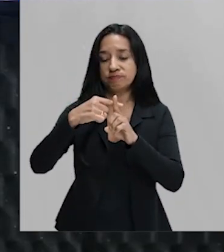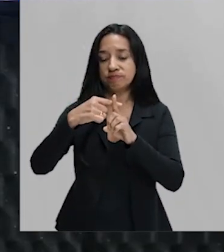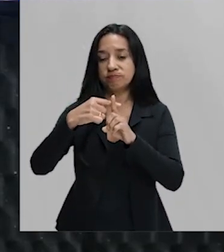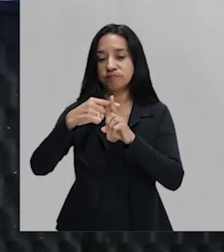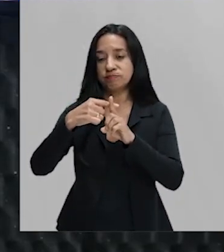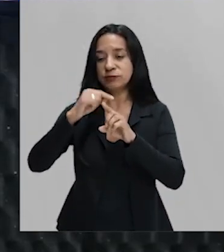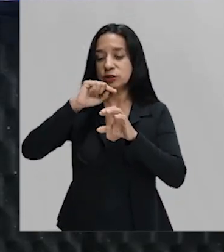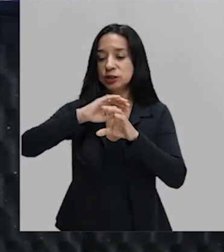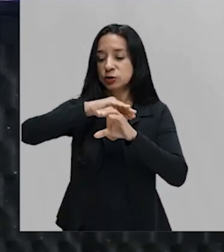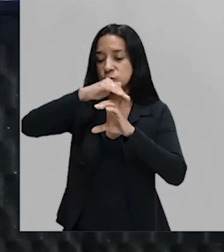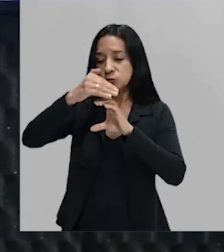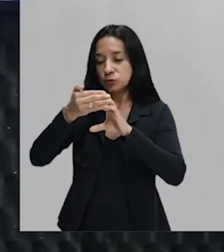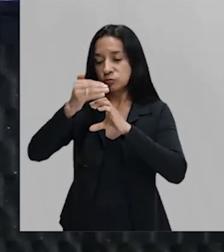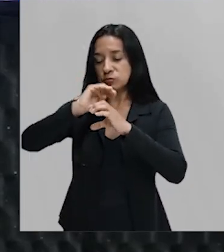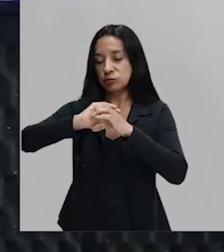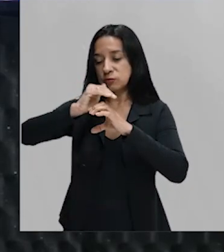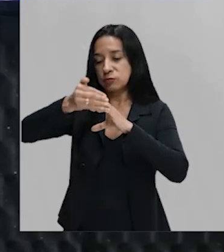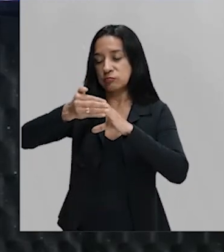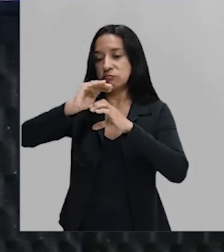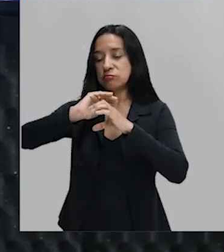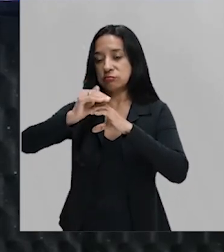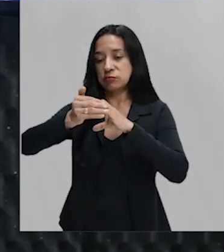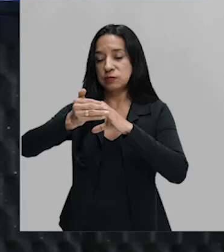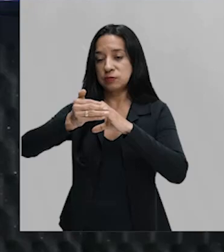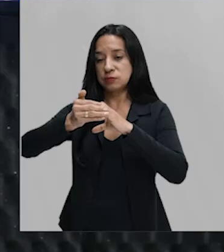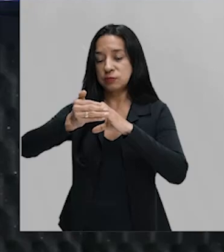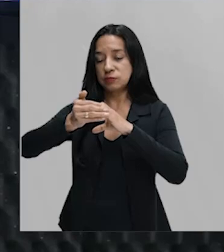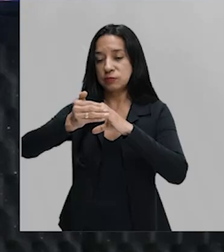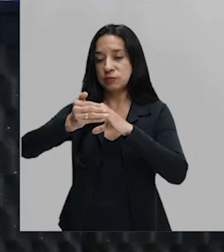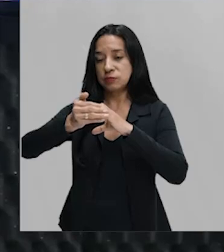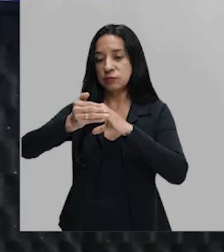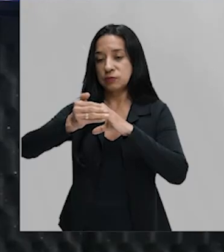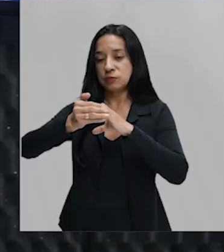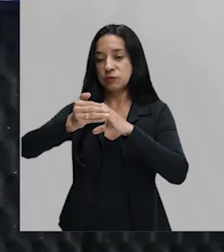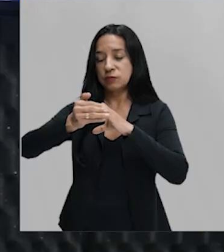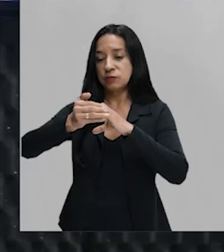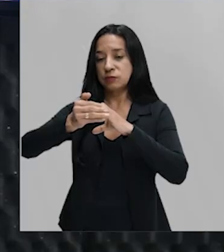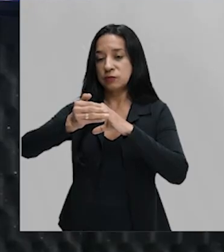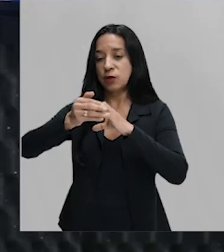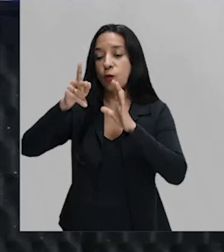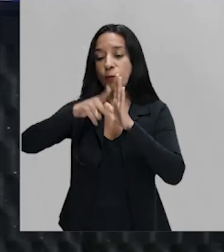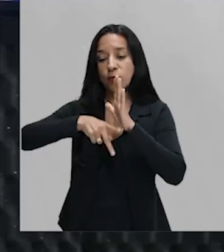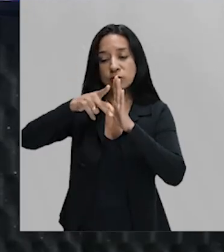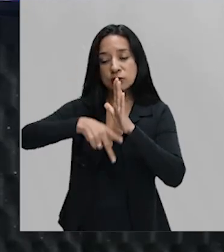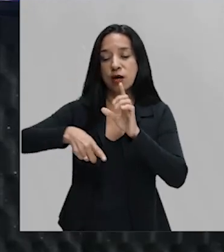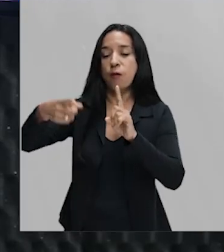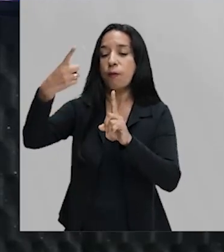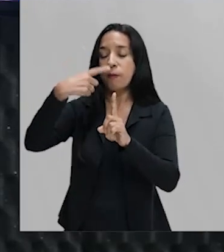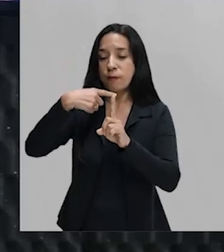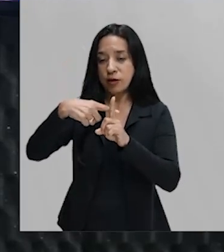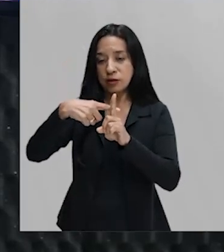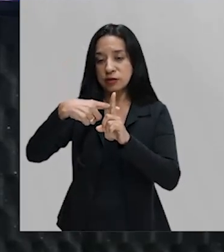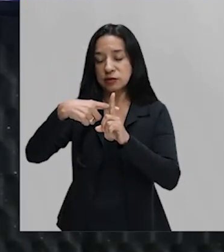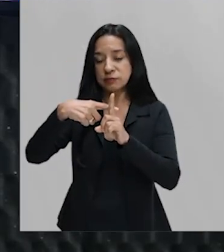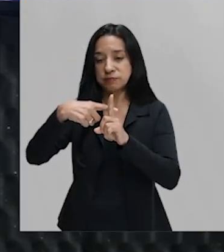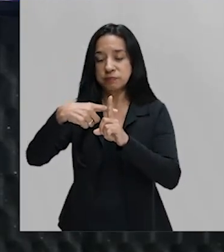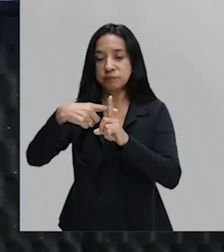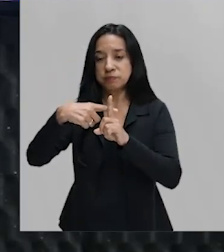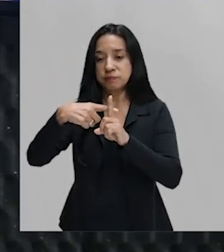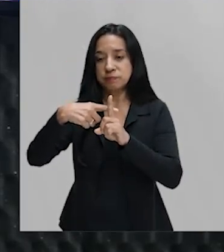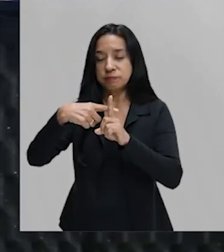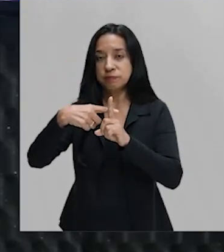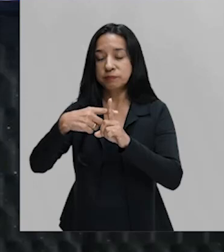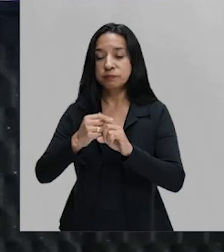camada externa da membrana plasmática, ela vai ficar com um potencial positivo, uma carga elétrica